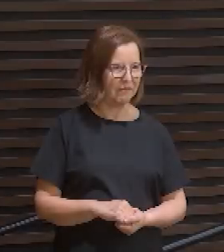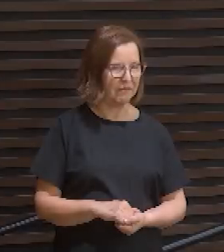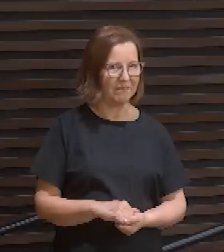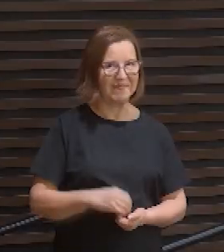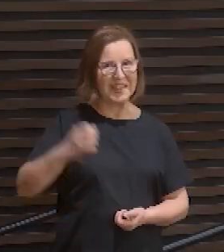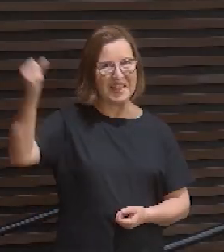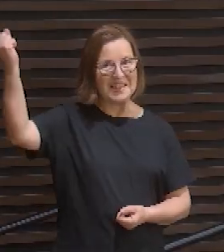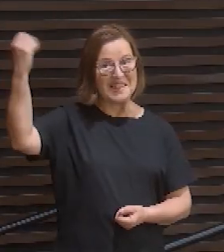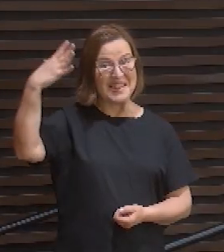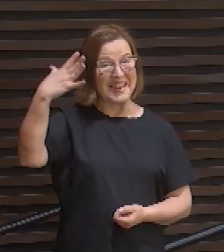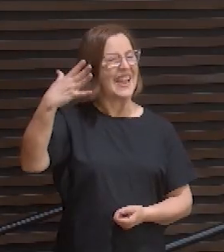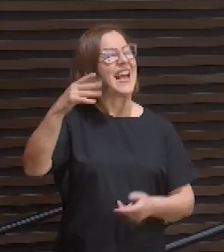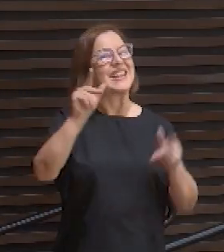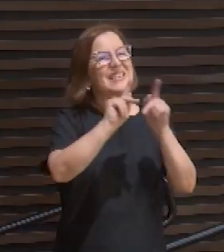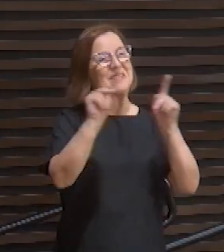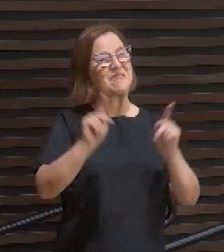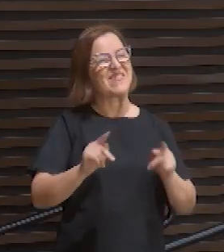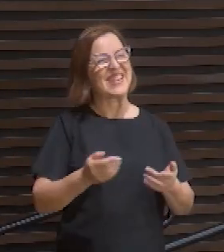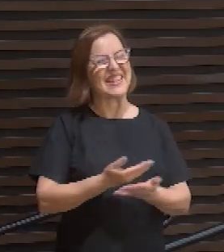Graça e paz, irmãos.